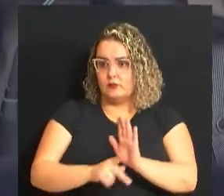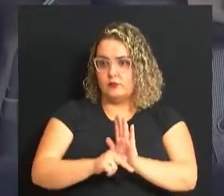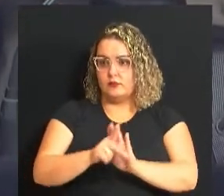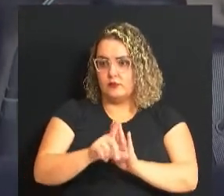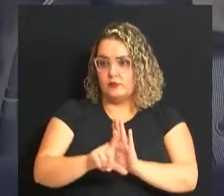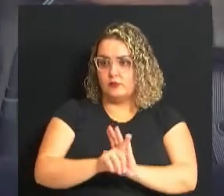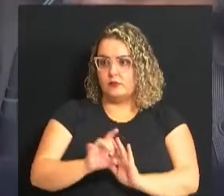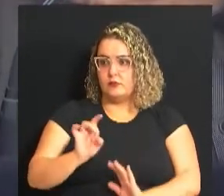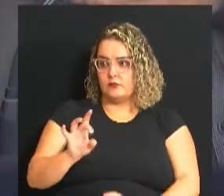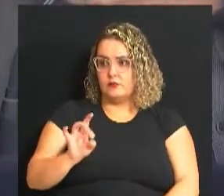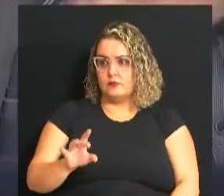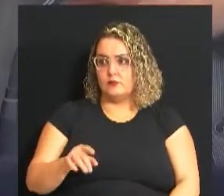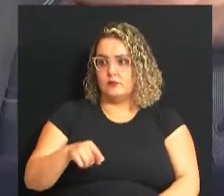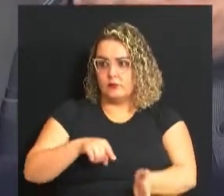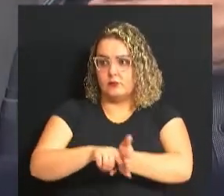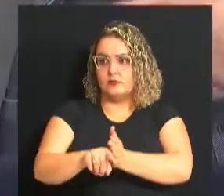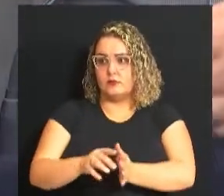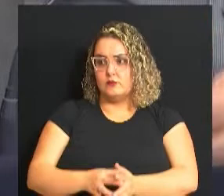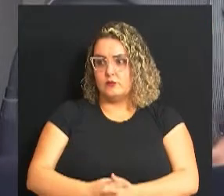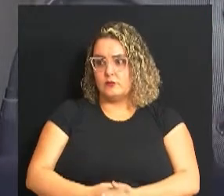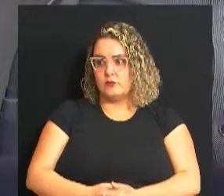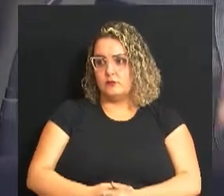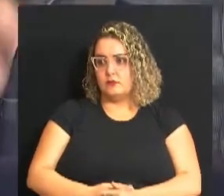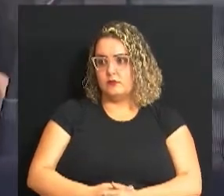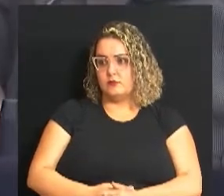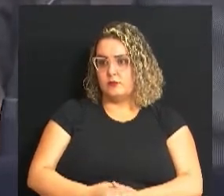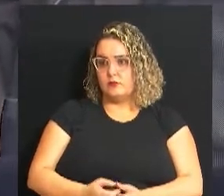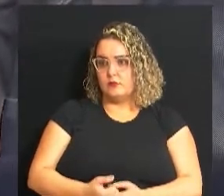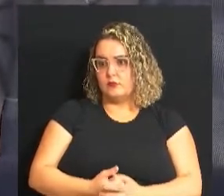só essa a minha questão mesmo.